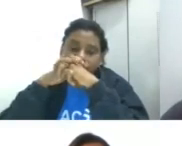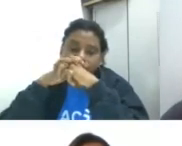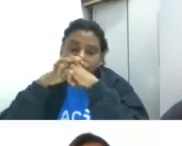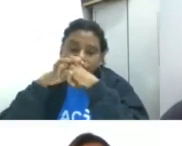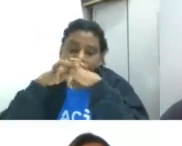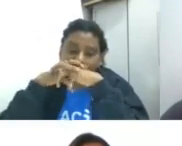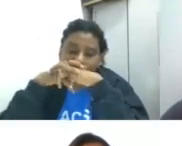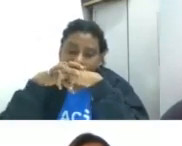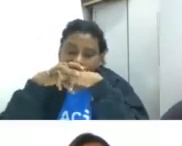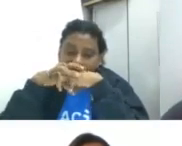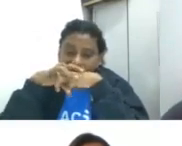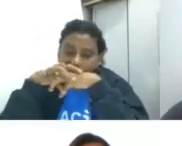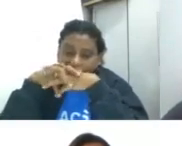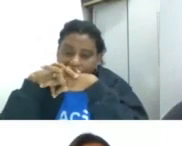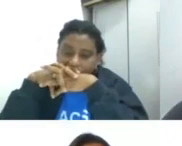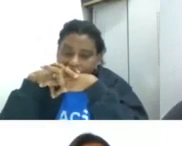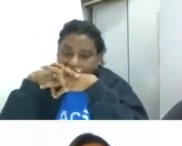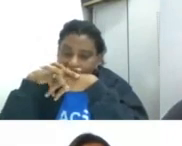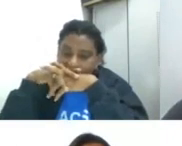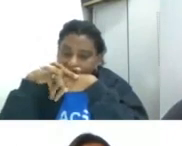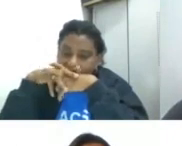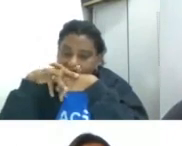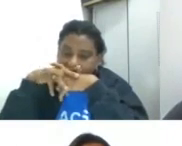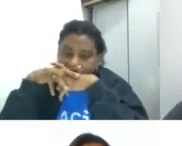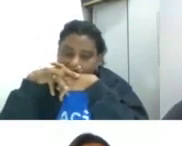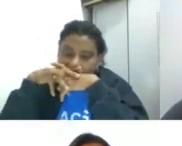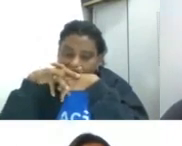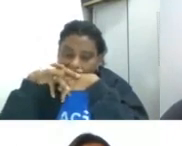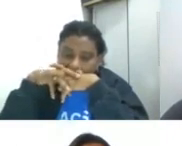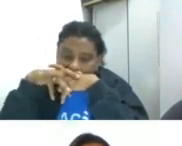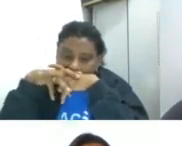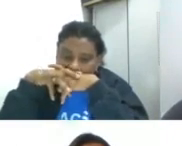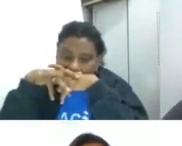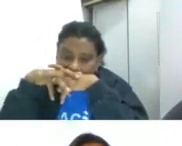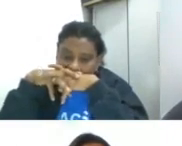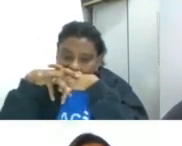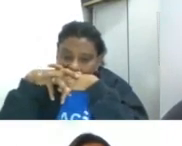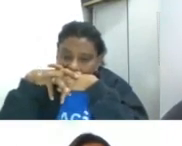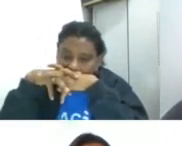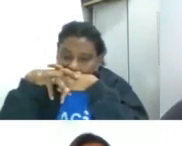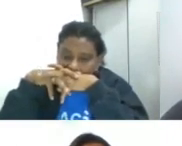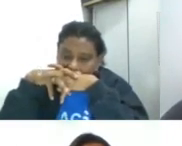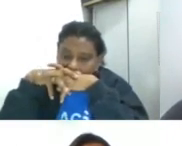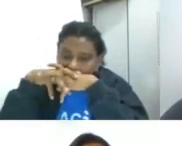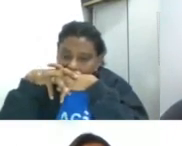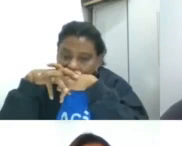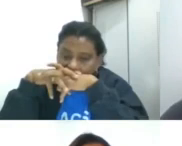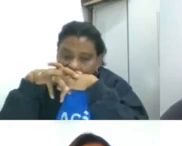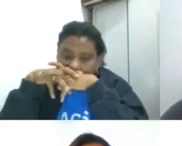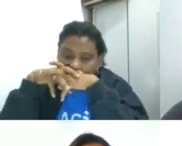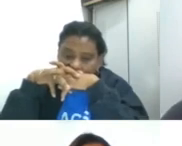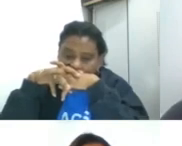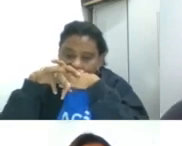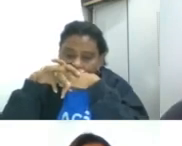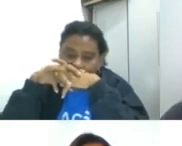garantir uma boa adesão a esse paciente é muito necessário que a gente lide de outros recursos como a escuta terapêutica a humanização o acolhimento para